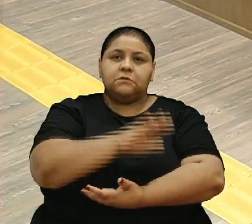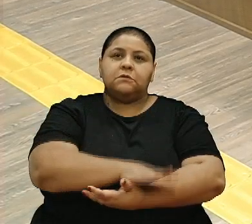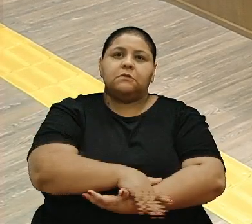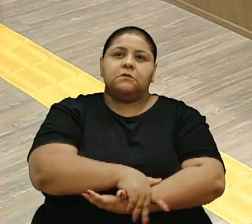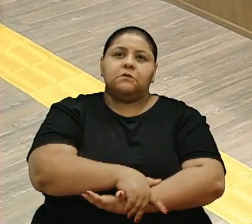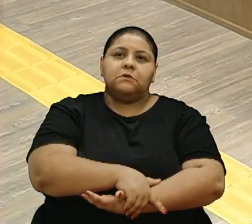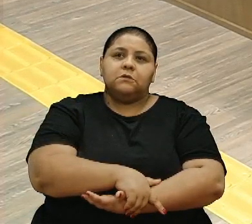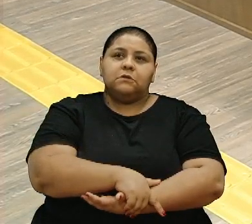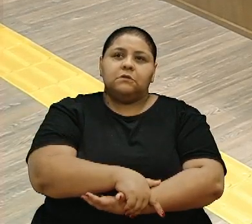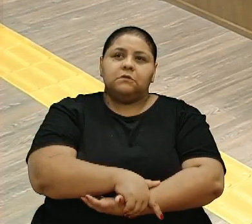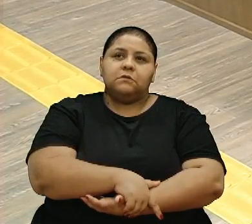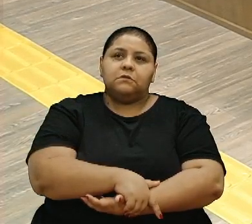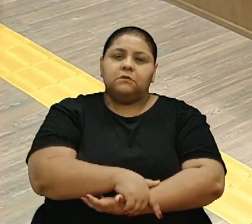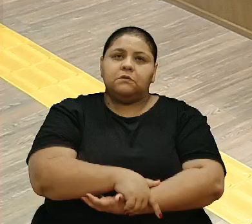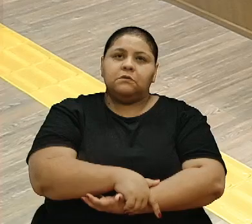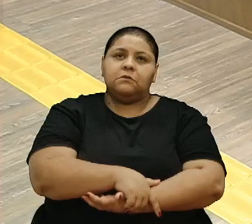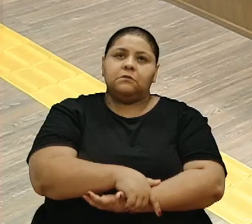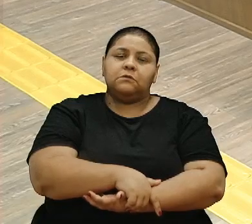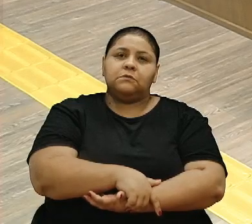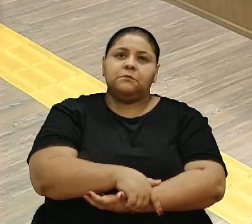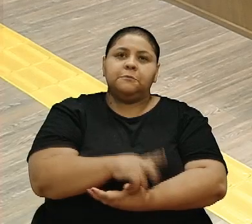da tribuna.